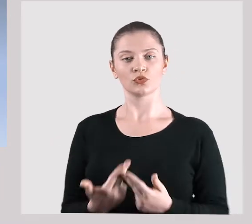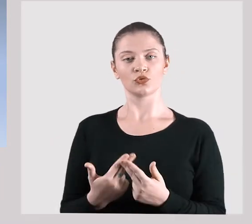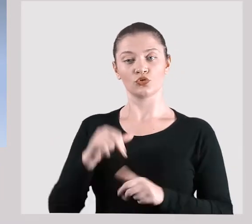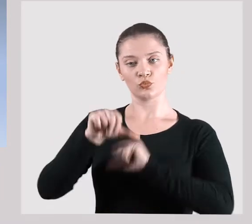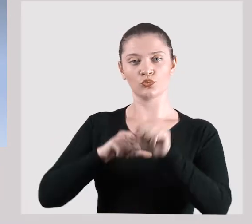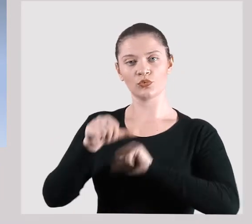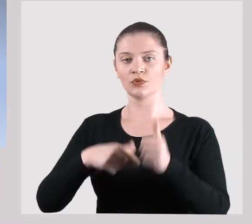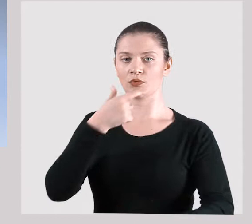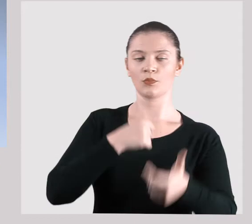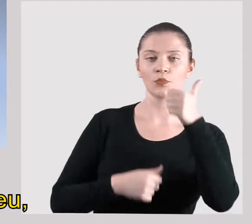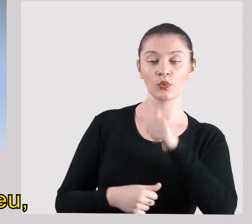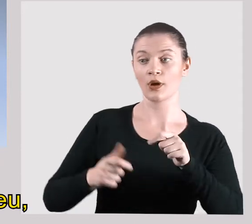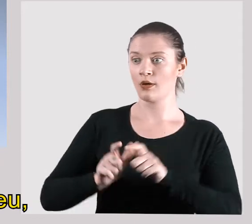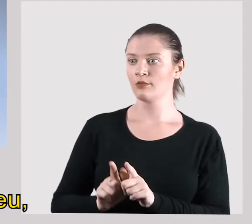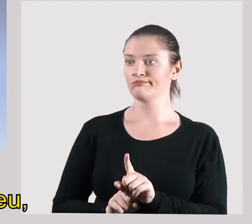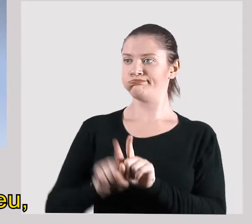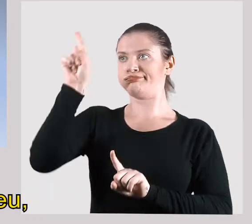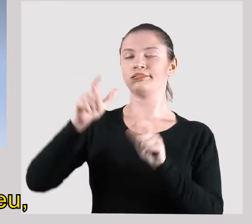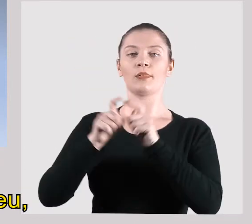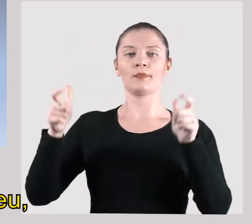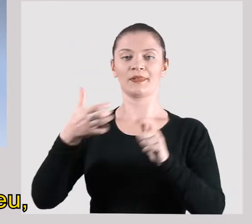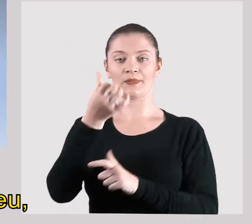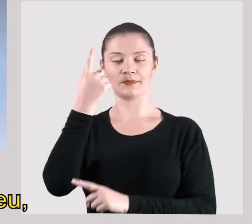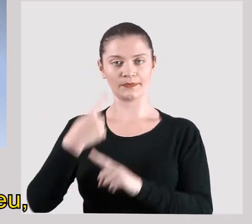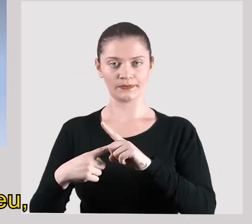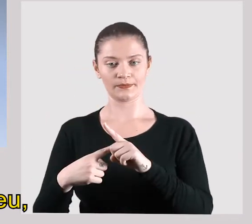no Brasil, né? Então aqui esse gráfico